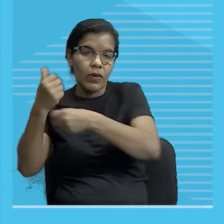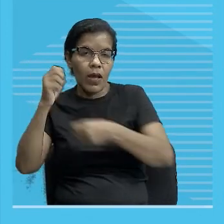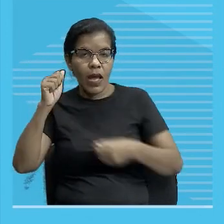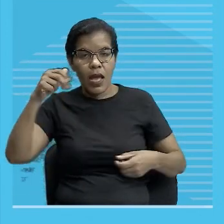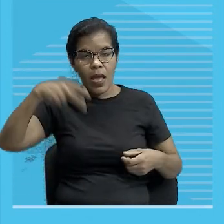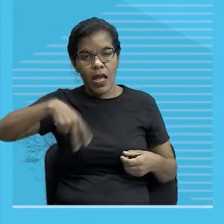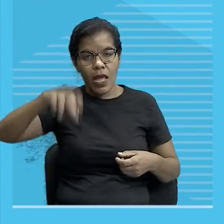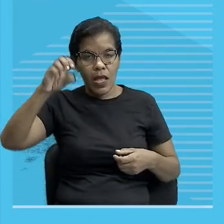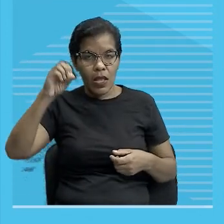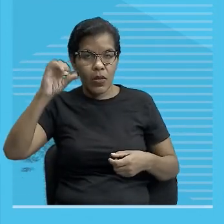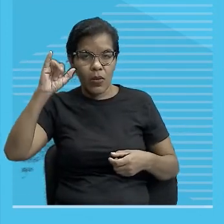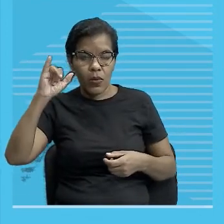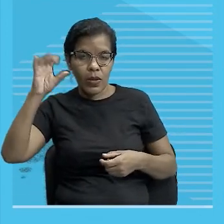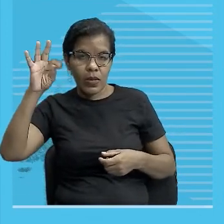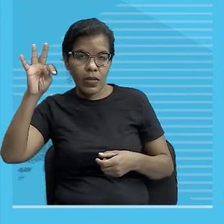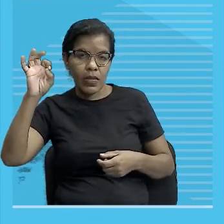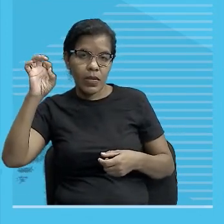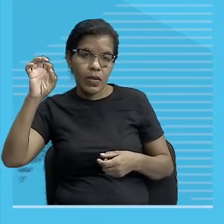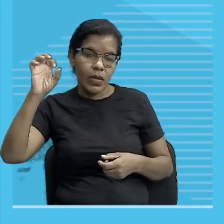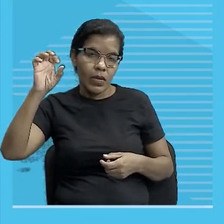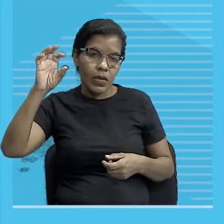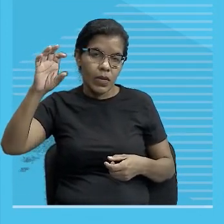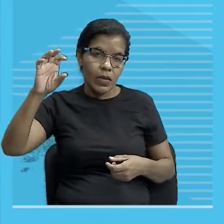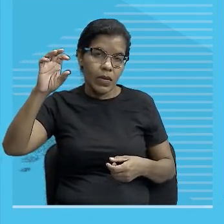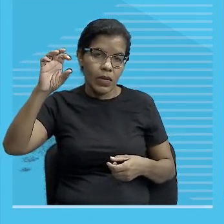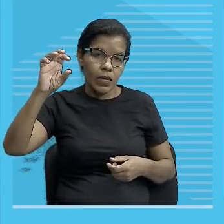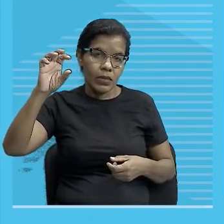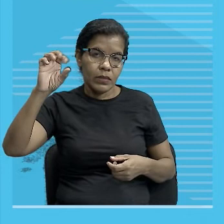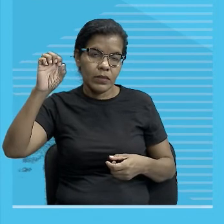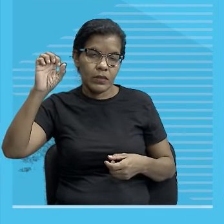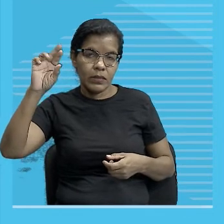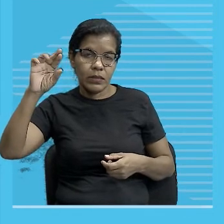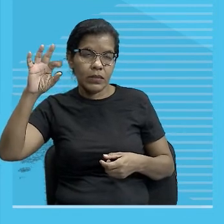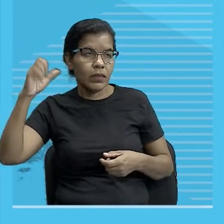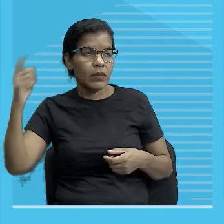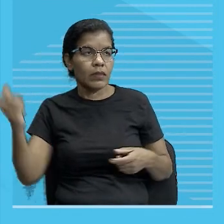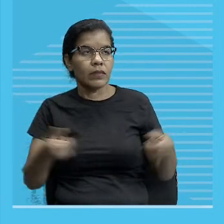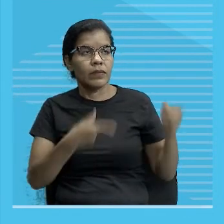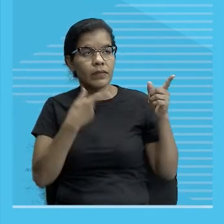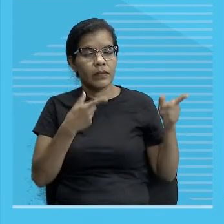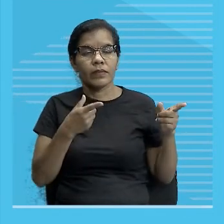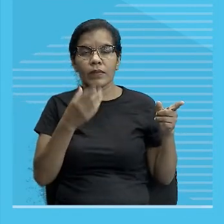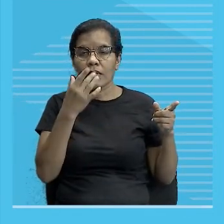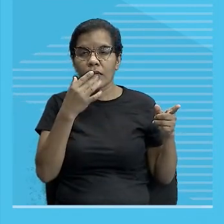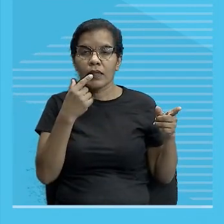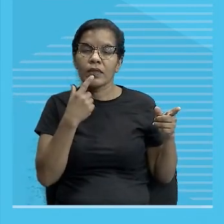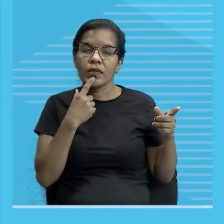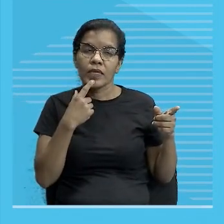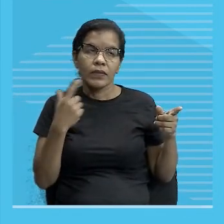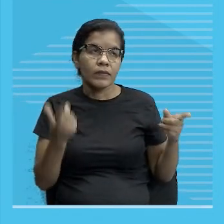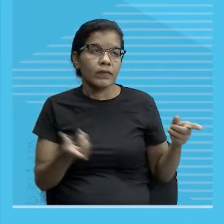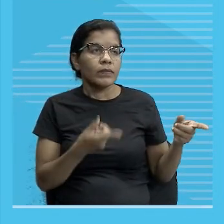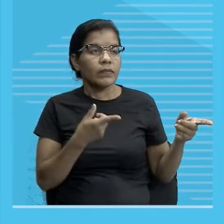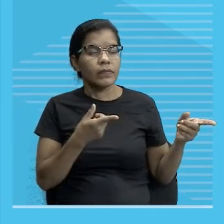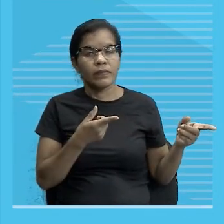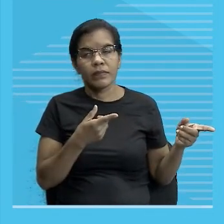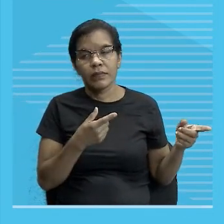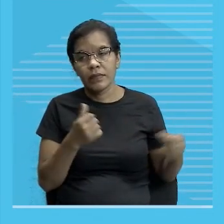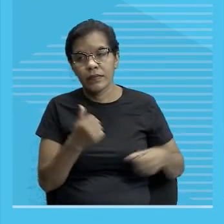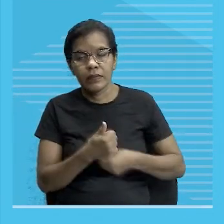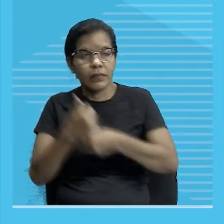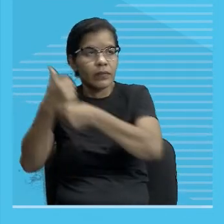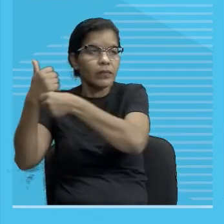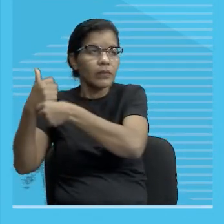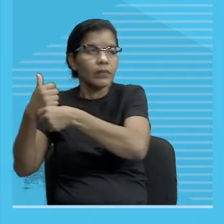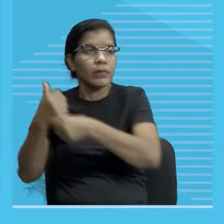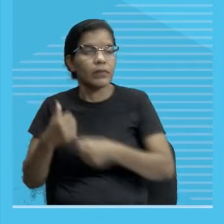eu vou mudar a cor da canetinha e mostrar para você a mágica. Vamos usar a canetinha vermelha. Olhe. Se eu for substituir